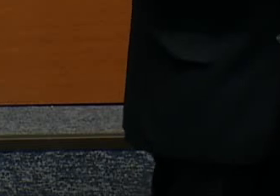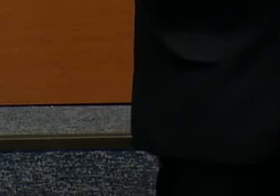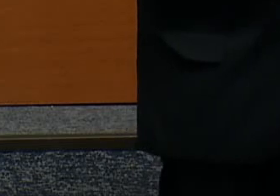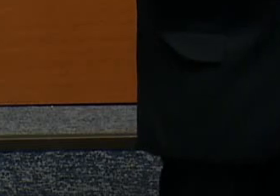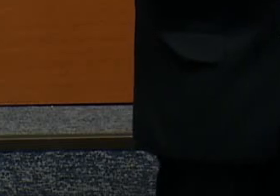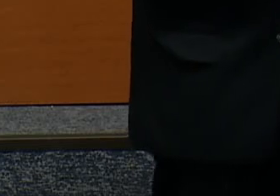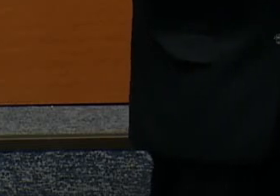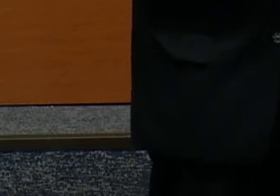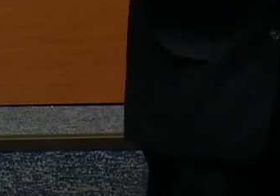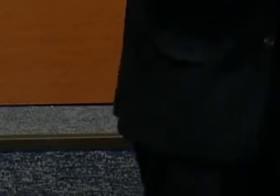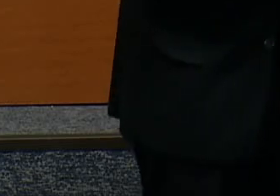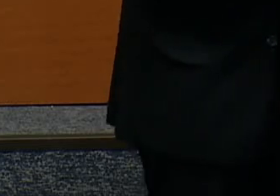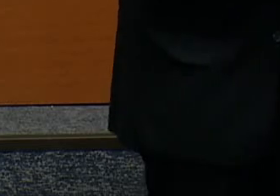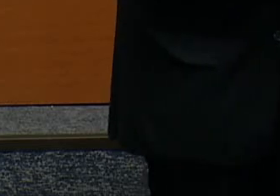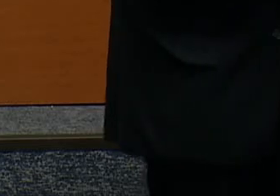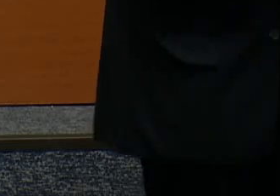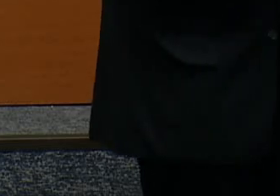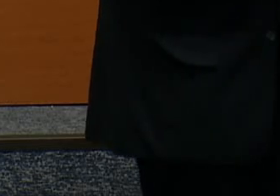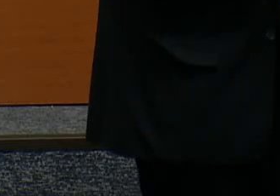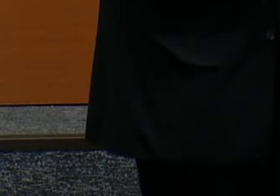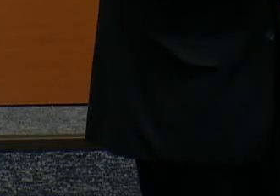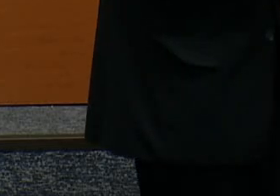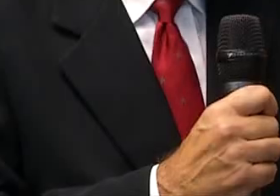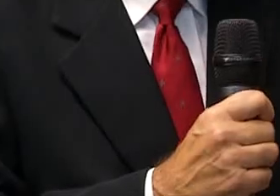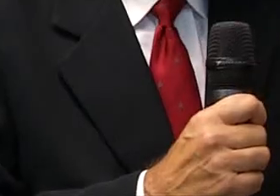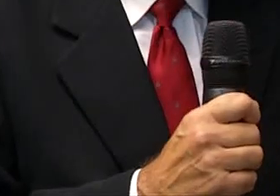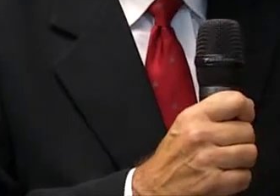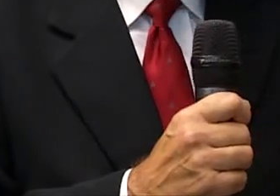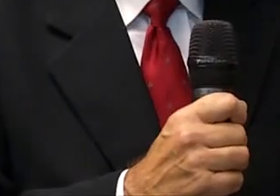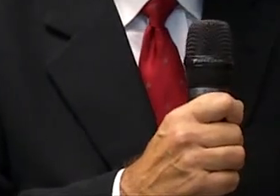seu elan de atingir